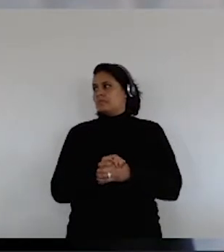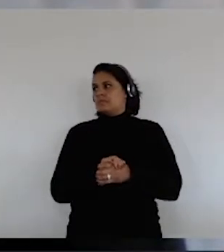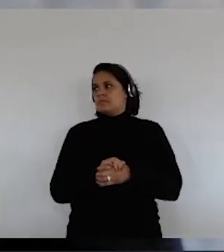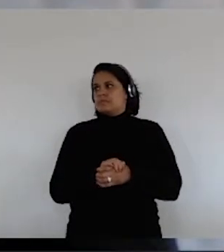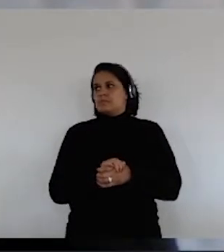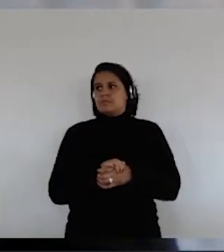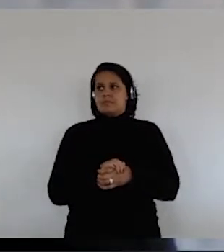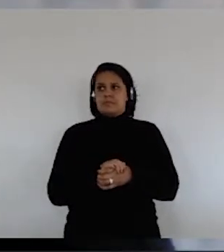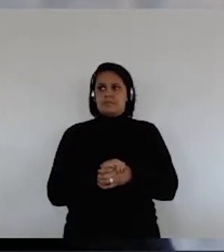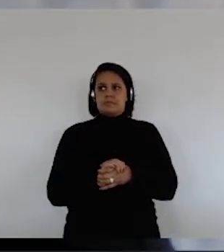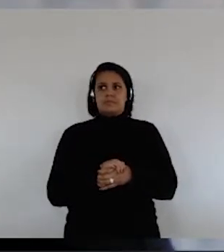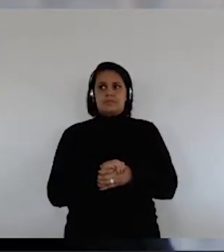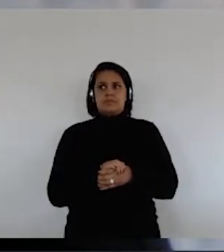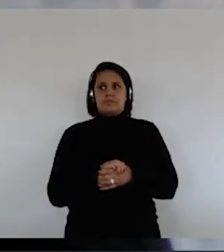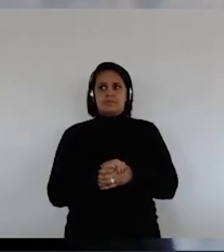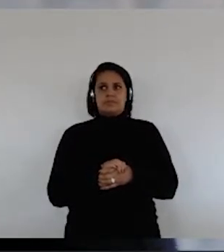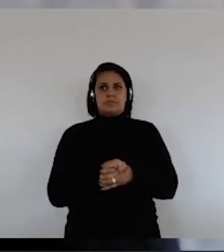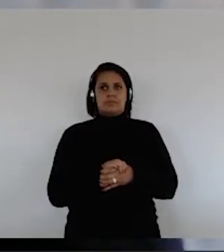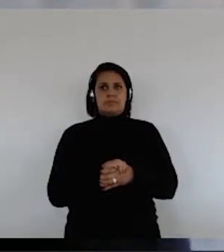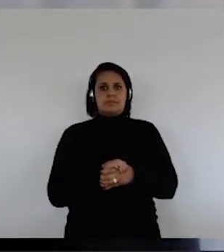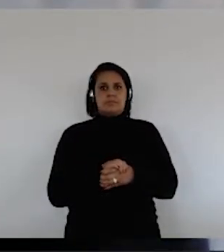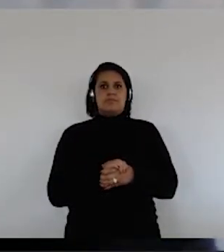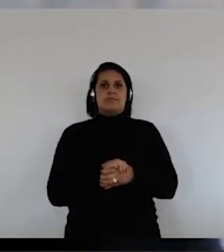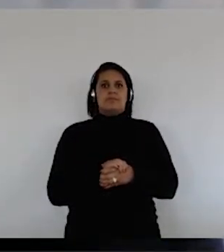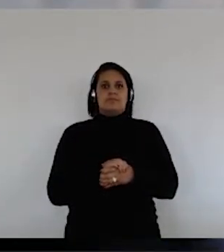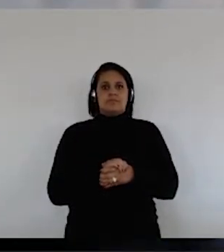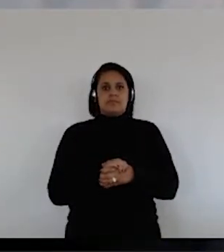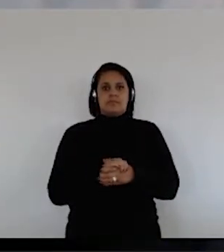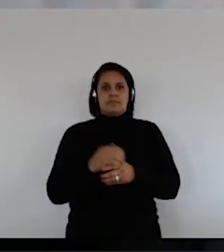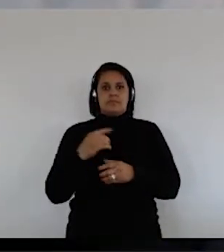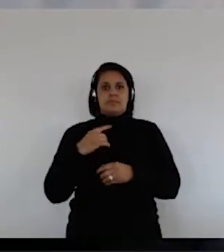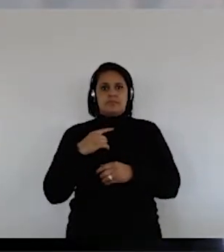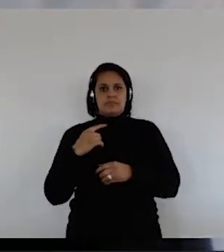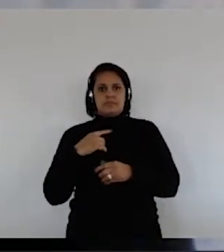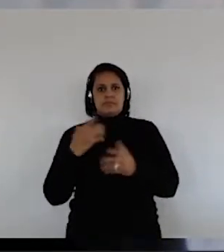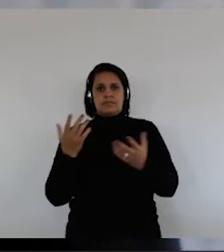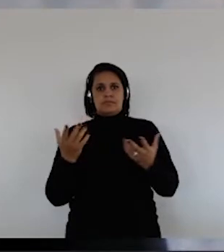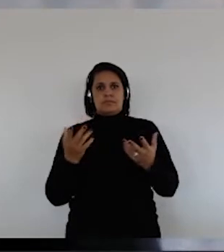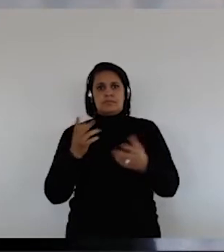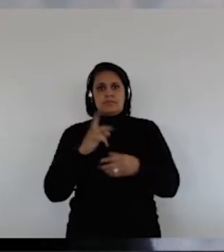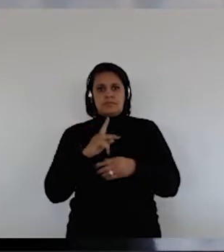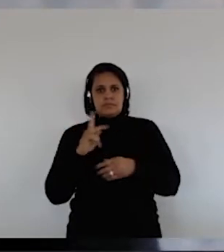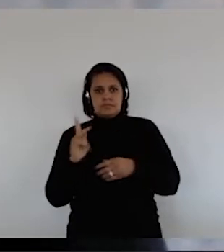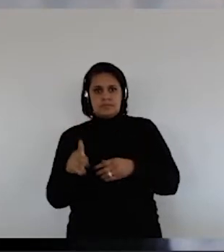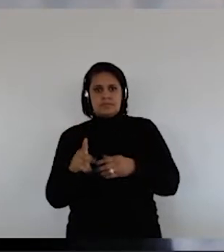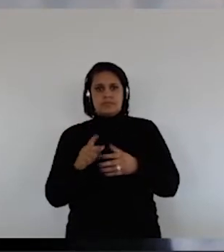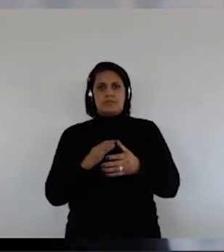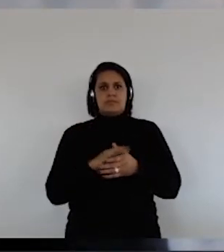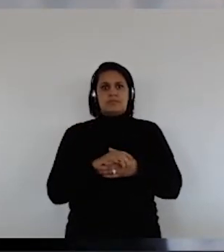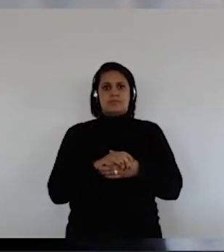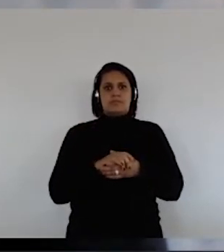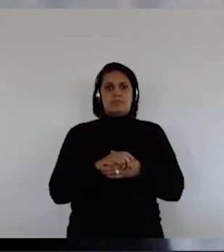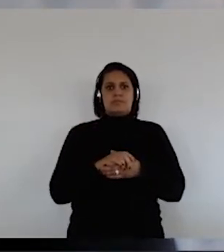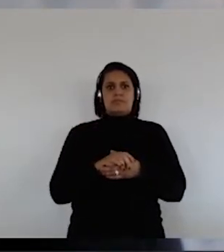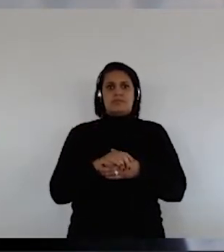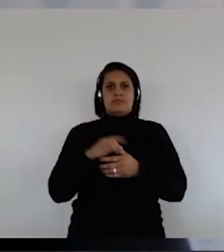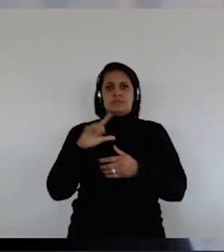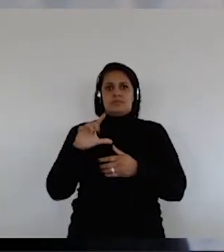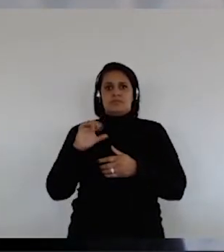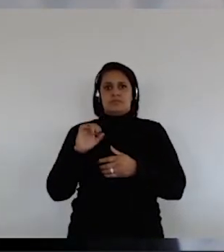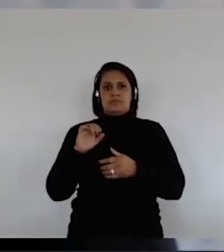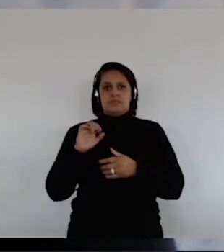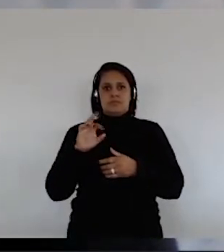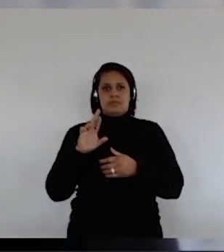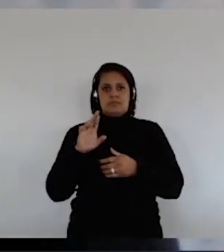Serão, especificamente, os professores Lorenzo Bujosa Vadel,